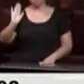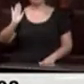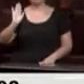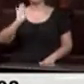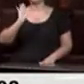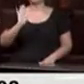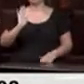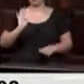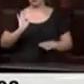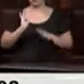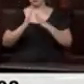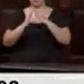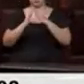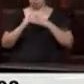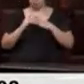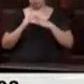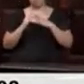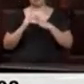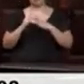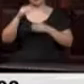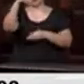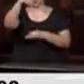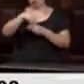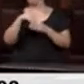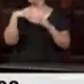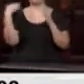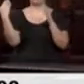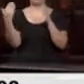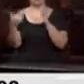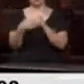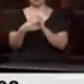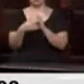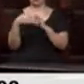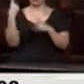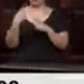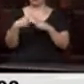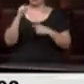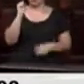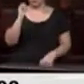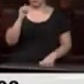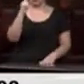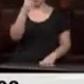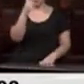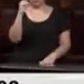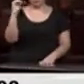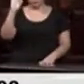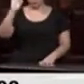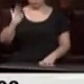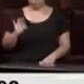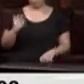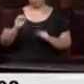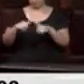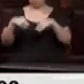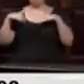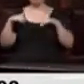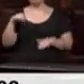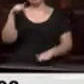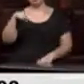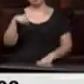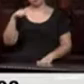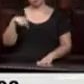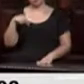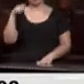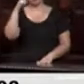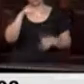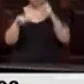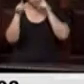pedir o voto de todos, porque se 100% do plenário, ou 90%, e daqui de cima